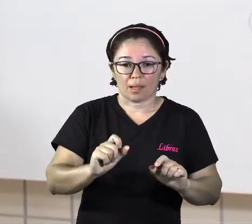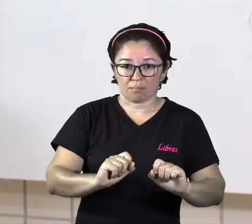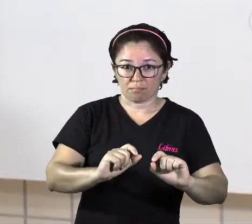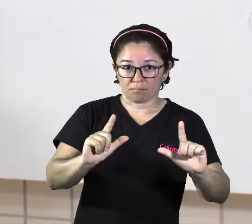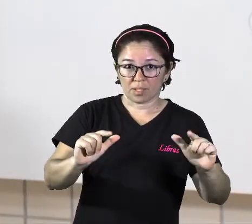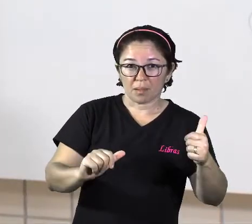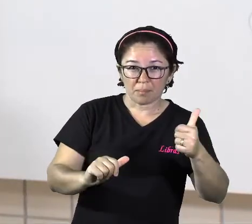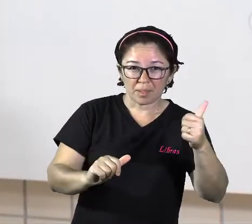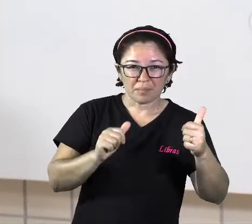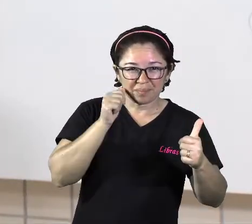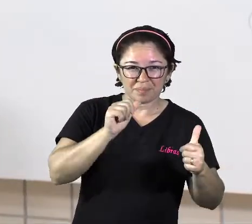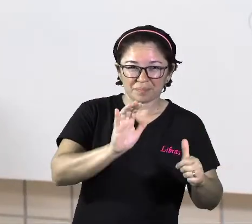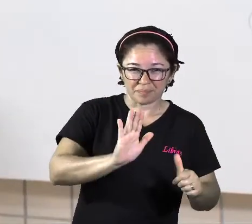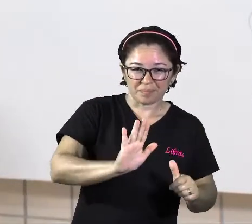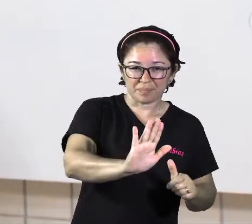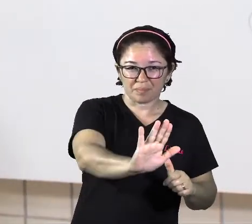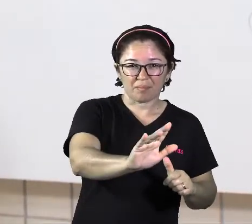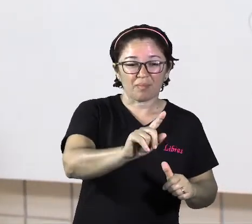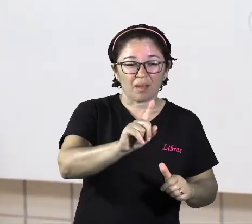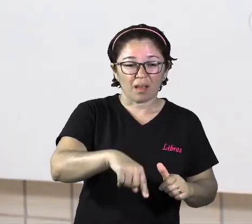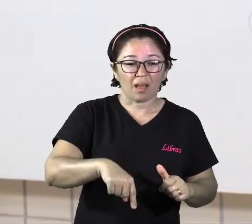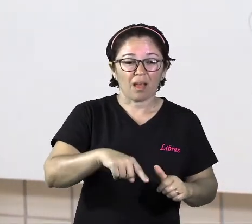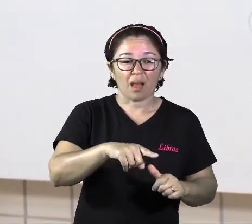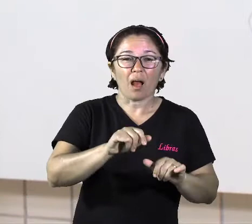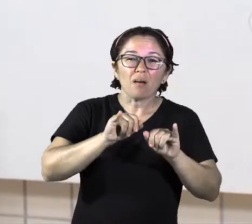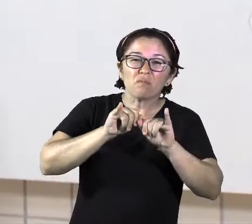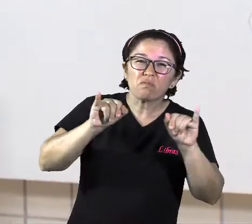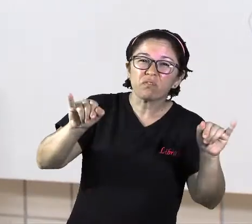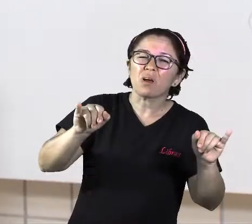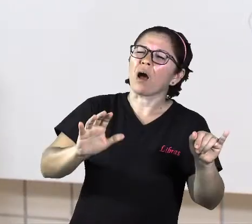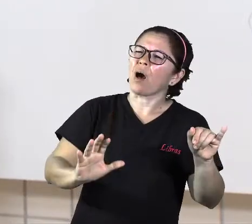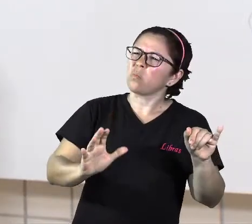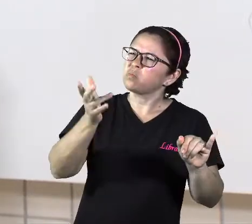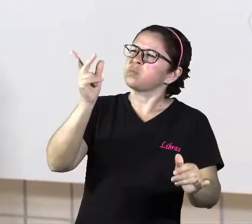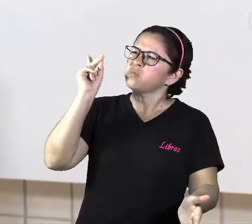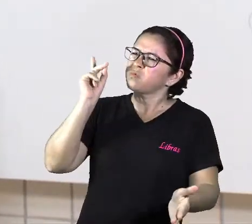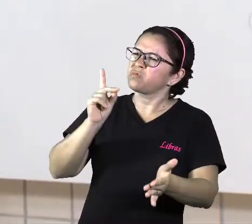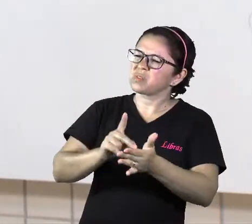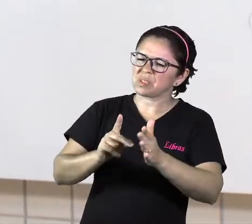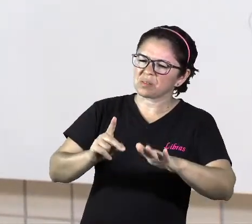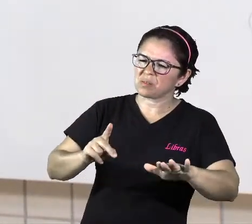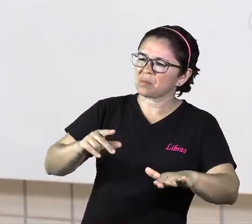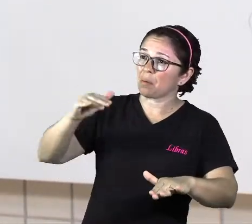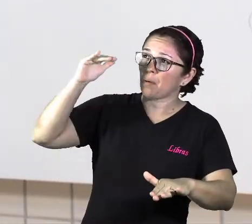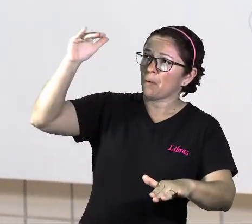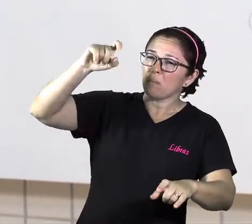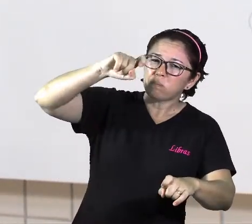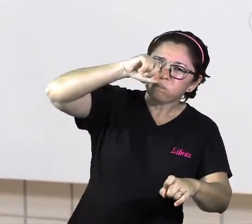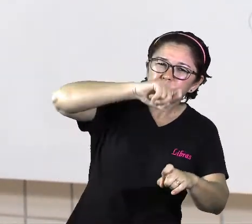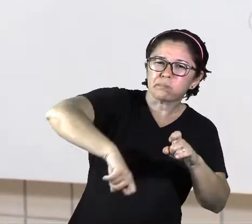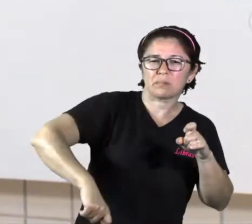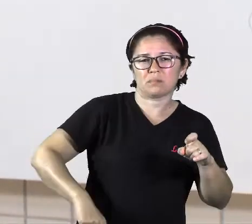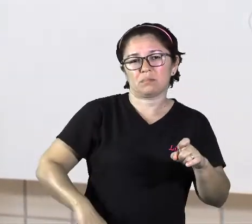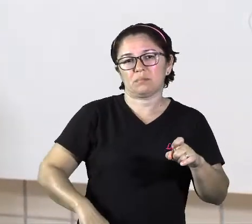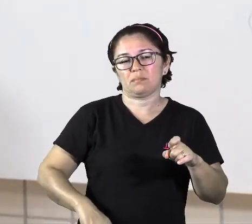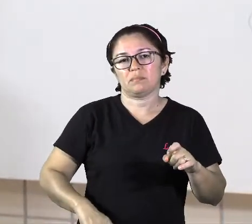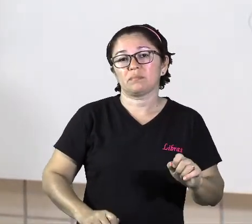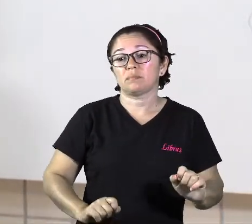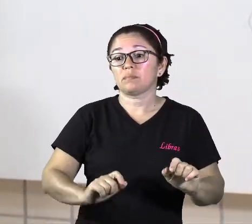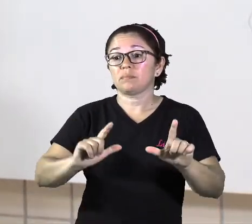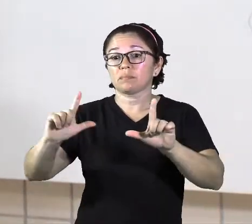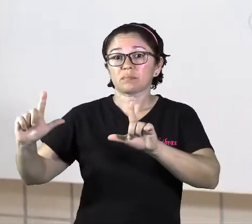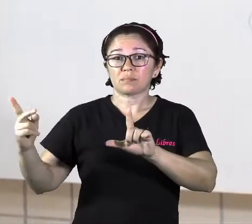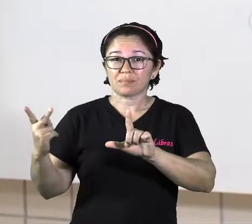de crianças e adolescentes. Já na imagem 2, o que é denunciado? O trabalho